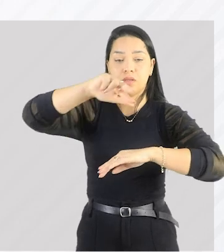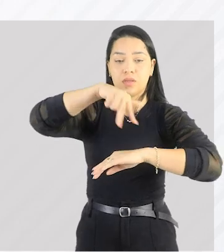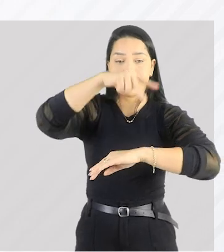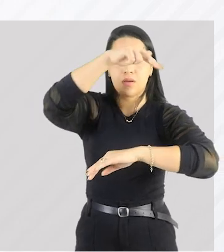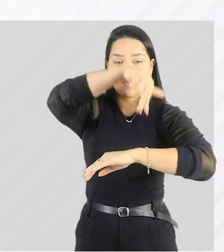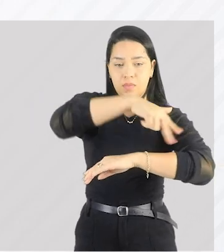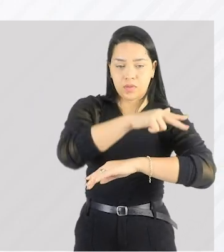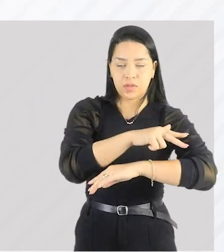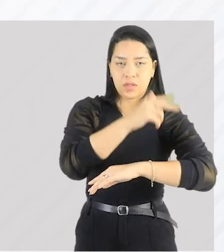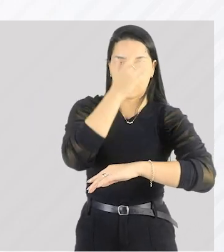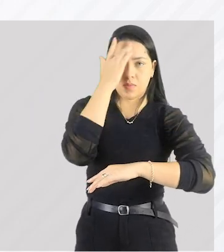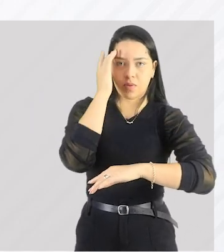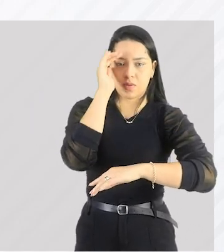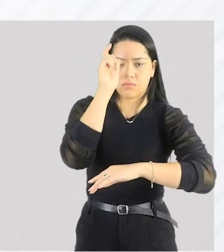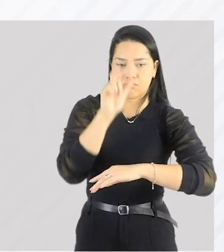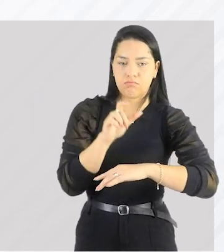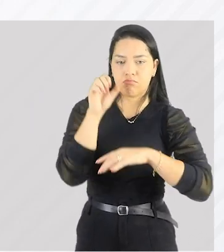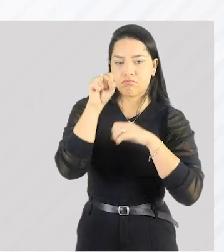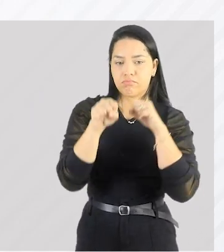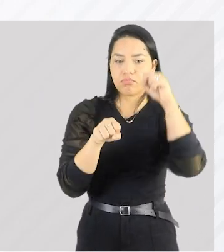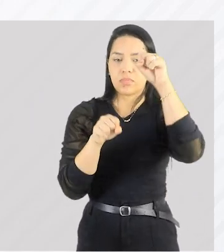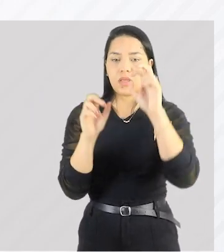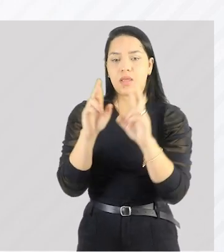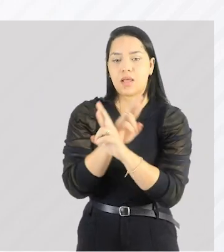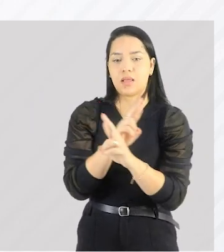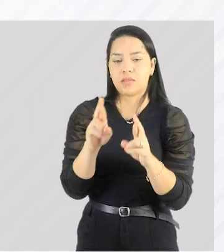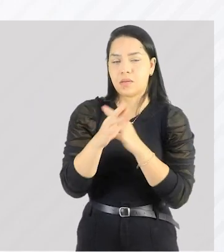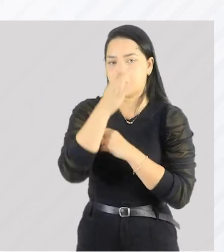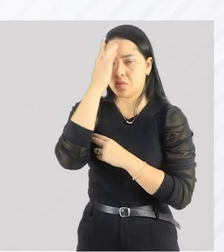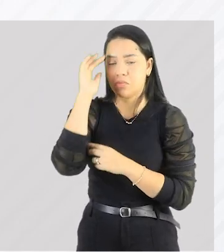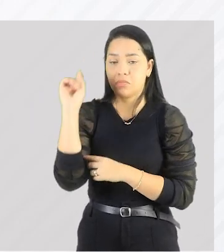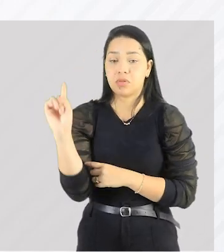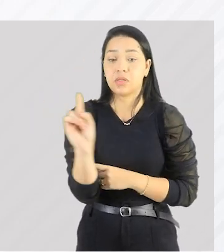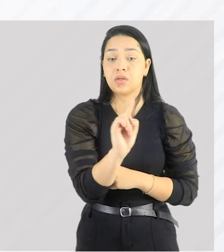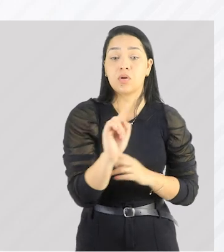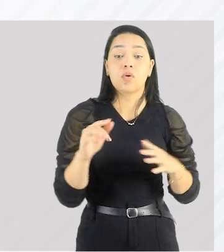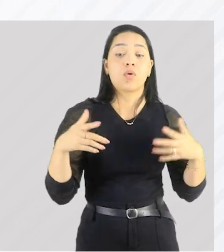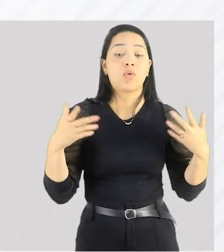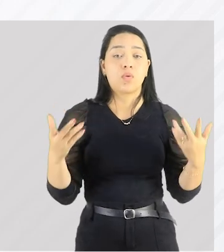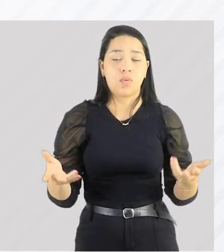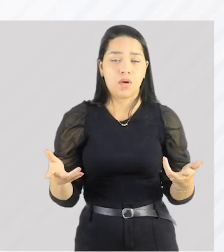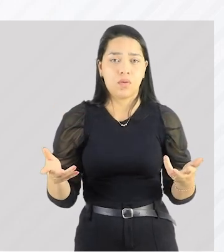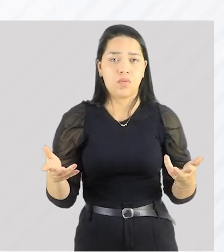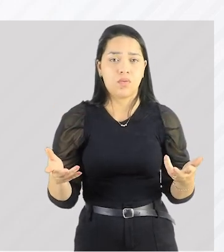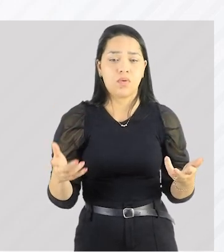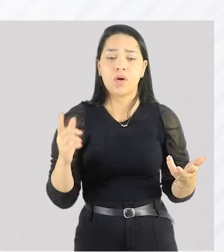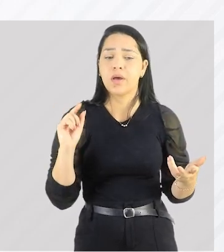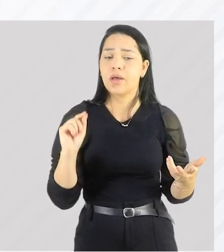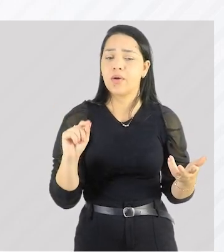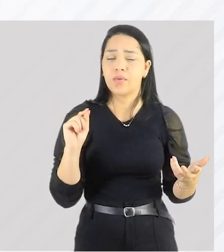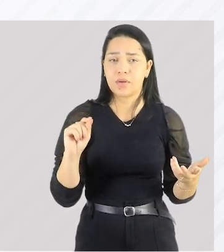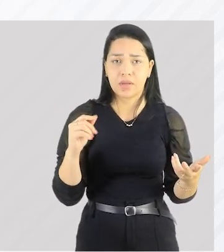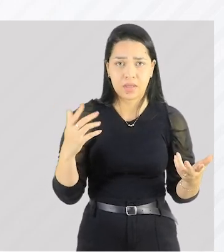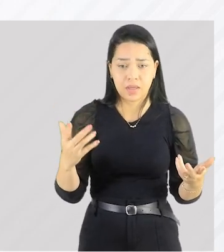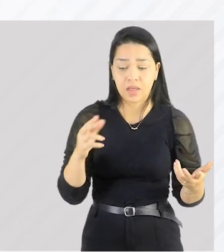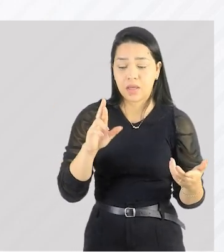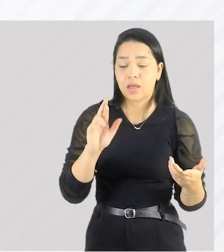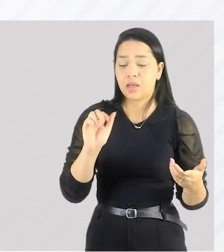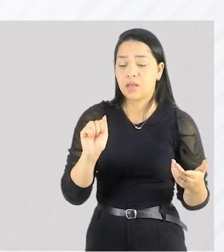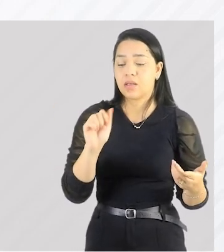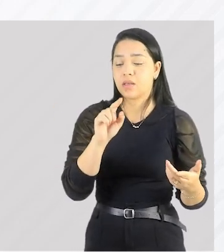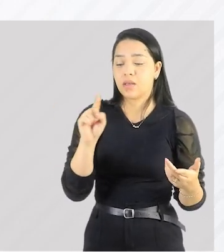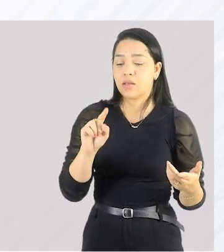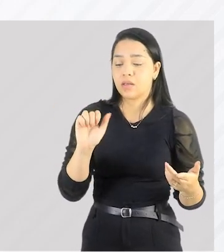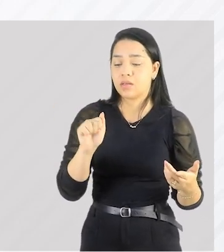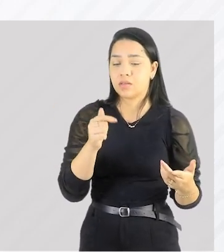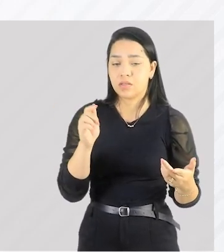do escalador em relação ao andarilho é. Então essa é uma questão de quê, turma? De razão, tá?